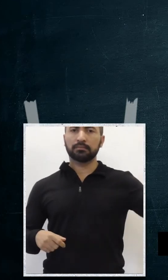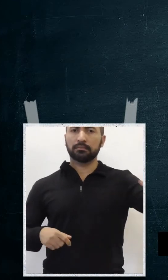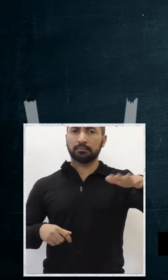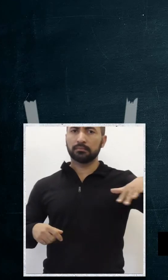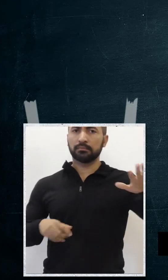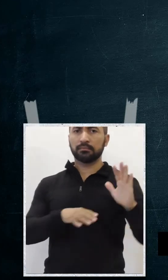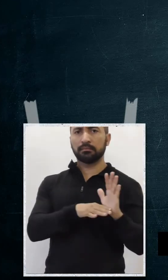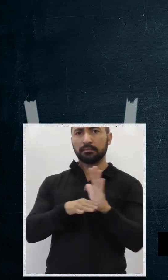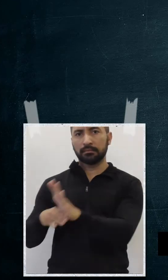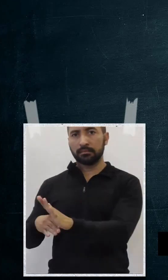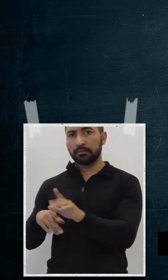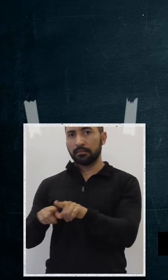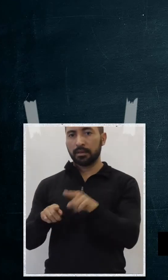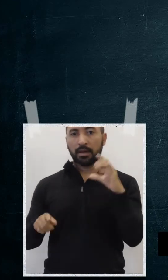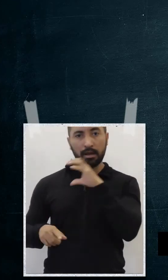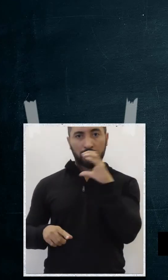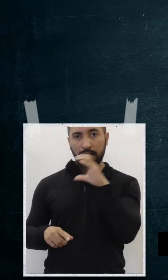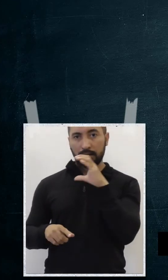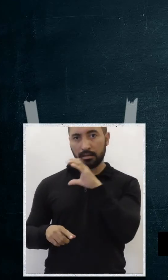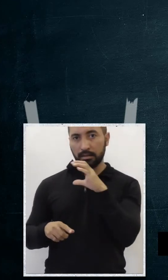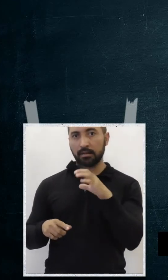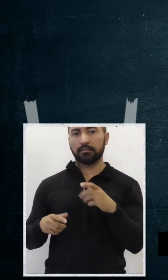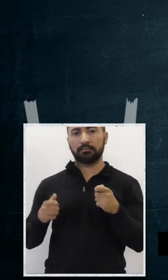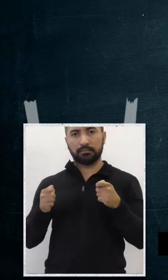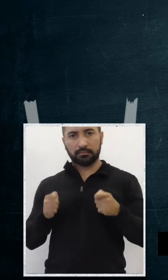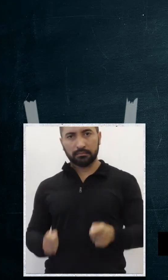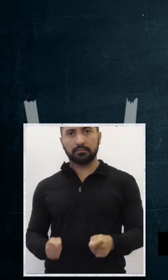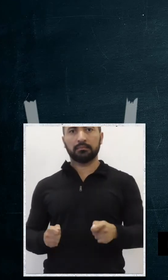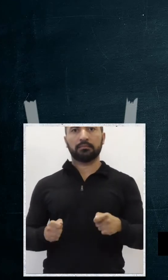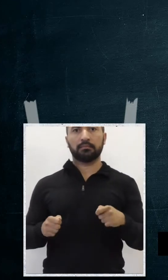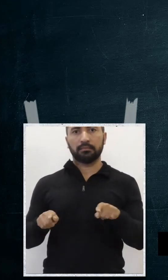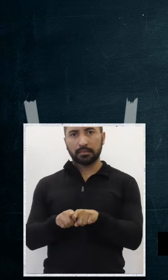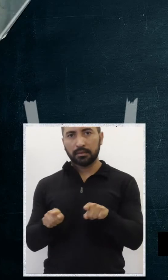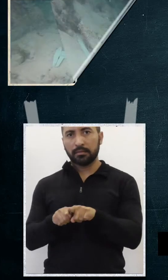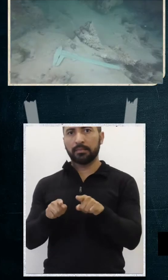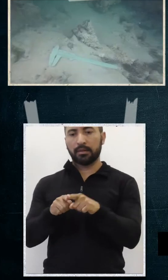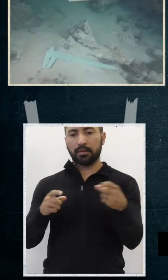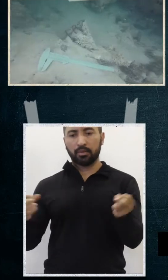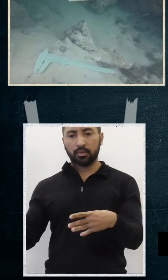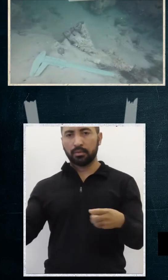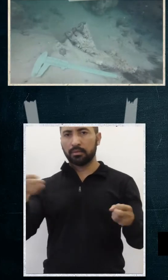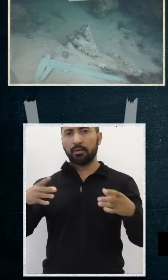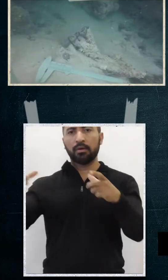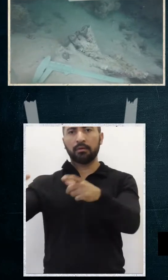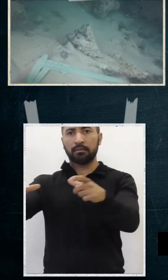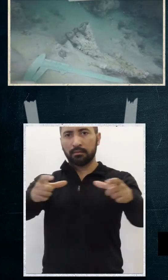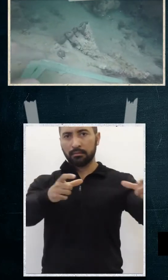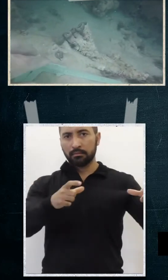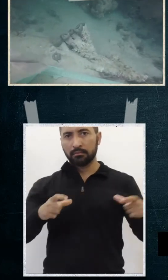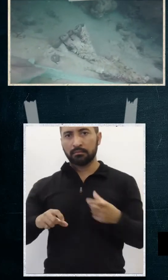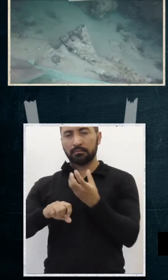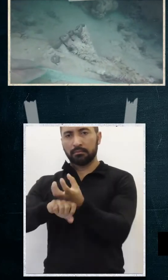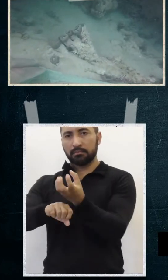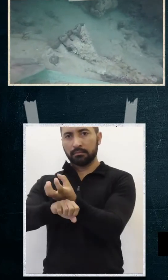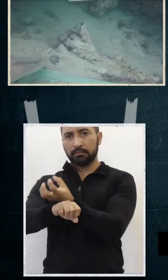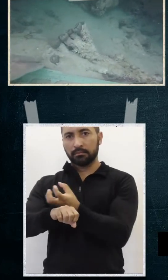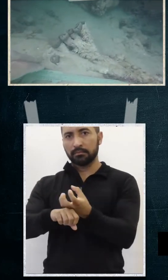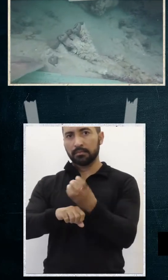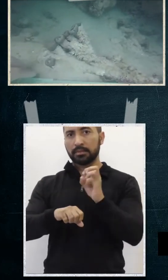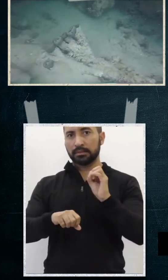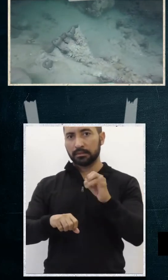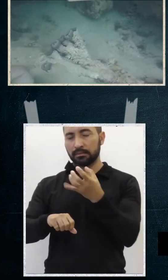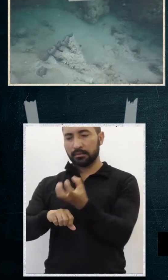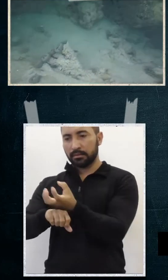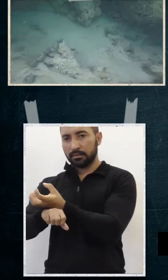duas estratégias firmes que vamos a elaborar. Por um lado, vai ser o fortalecimento das colônias. Por quê? Vimos no nosso